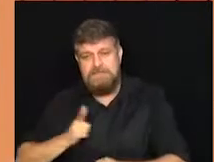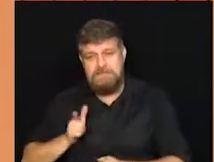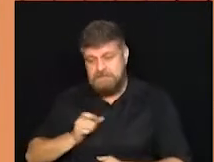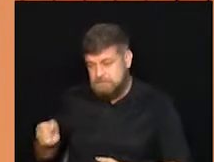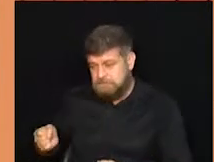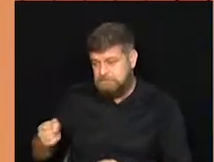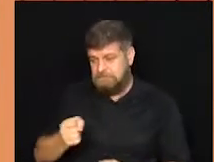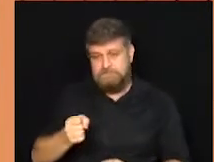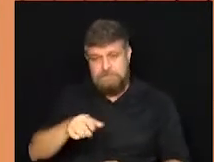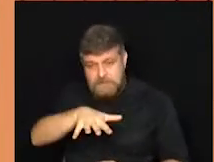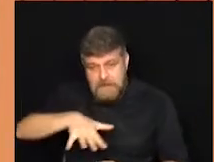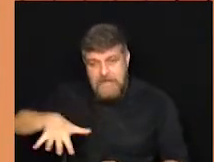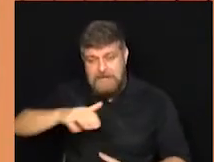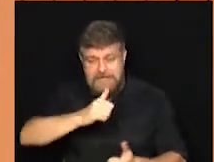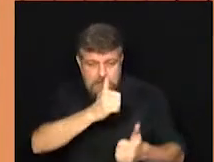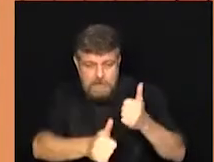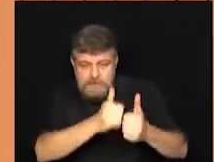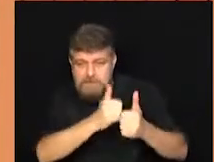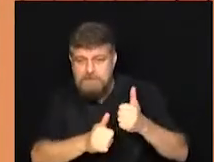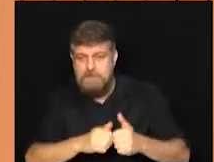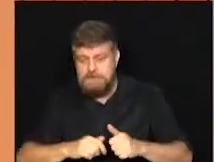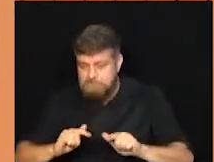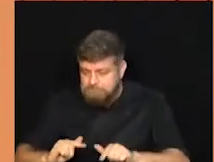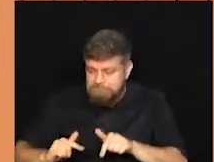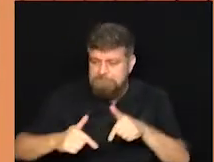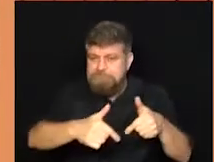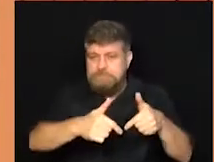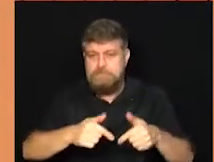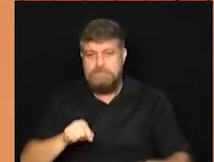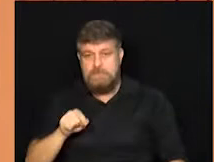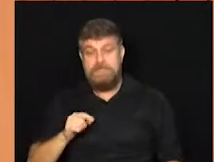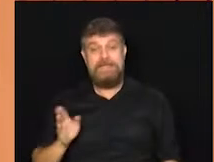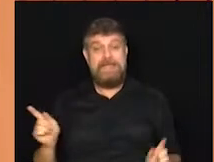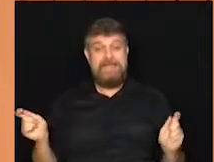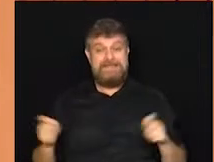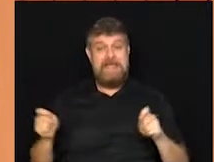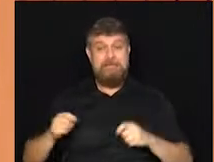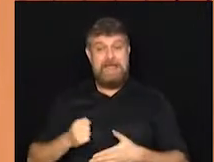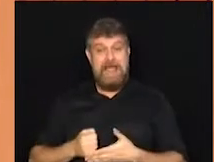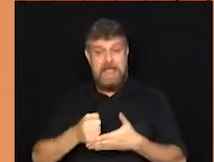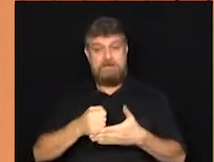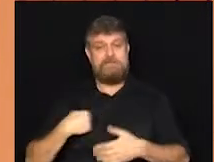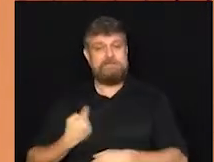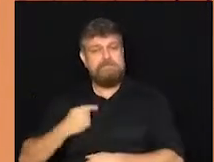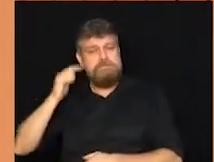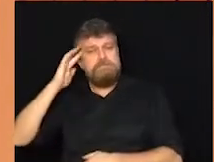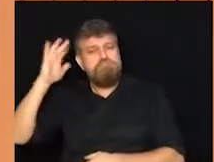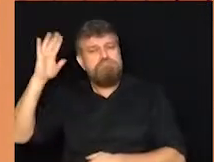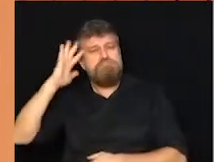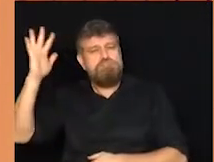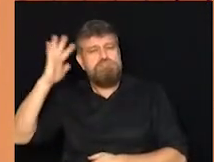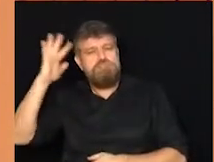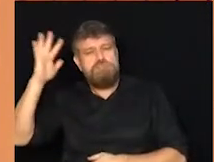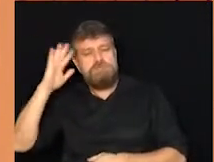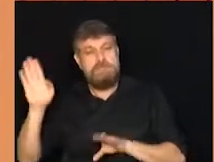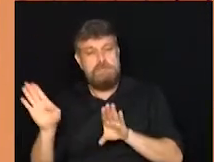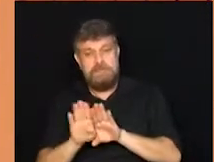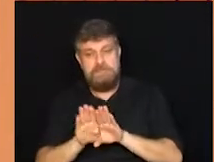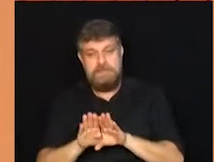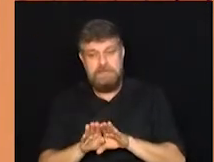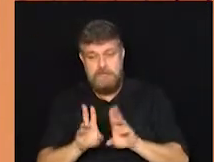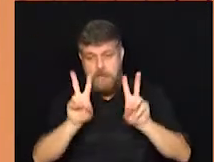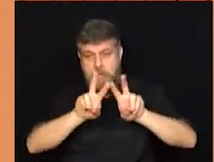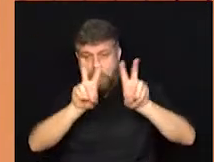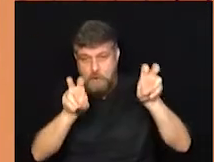no esporte, de alguém que está nessa construção, que pode ajudar também a gente pensar outros horizontes quando a gente fala de igualdade